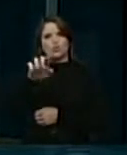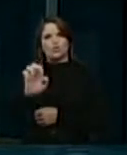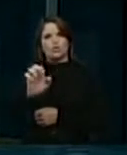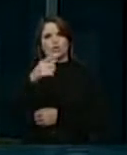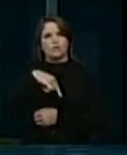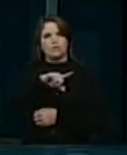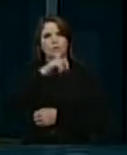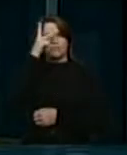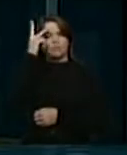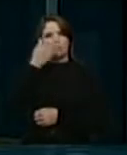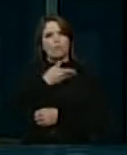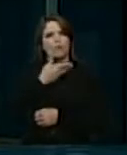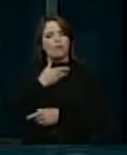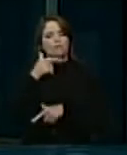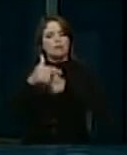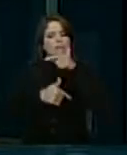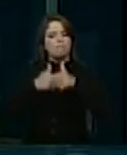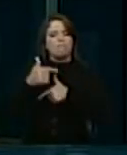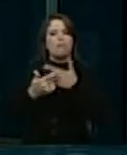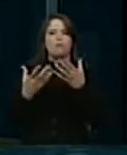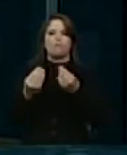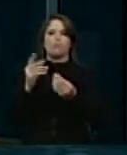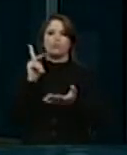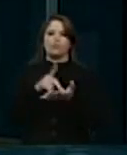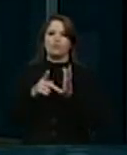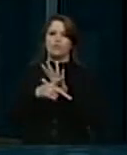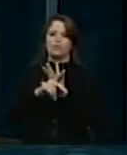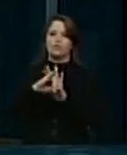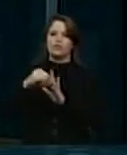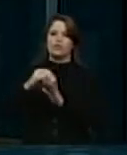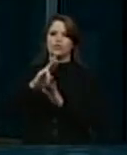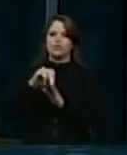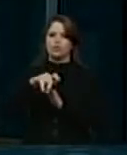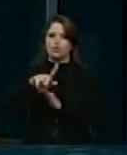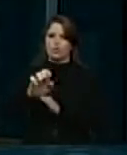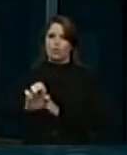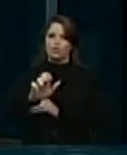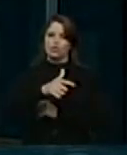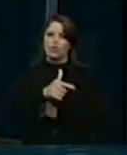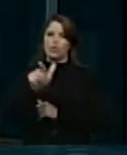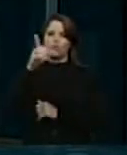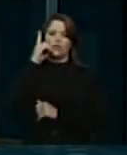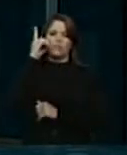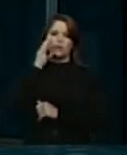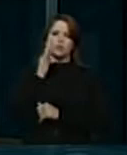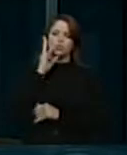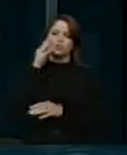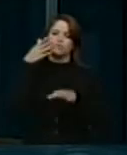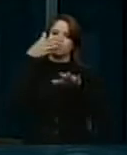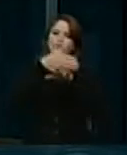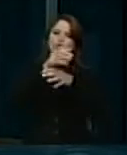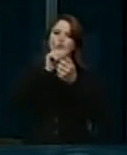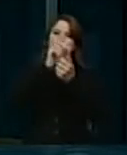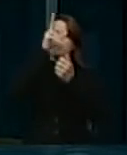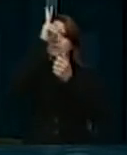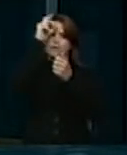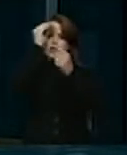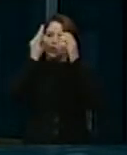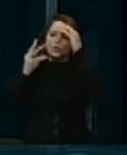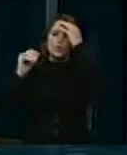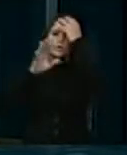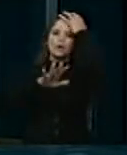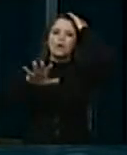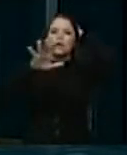nosso colega atuante nesse parlamento, deputado Junge Abe, e de outros parlamentares, prefeitos de toda a